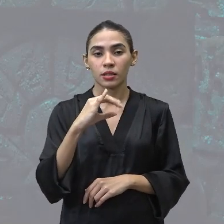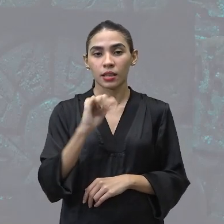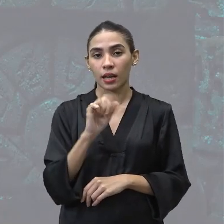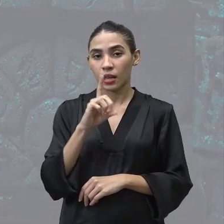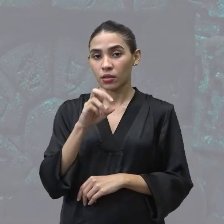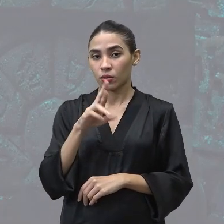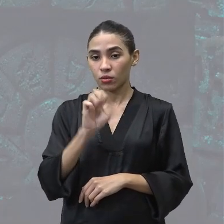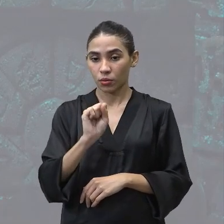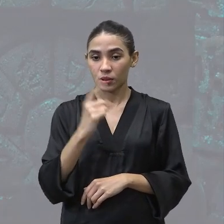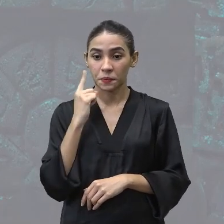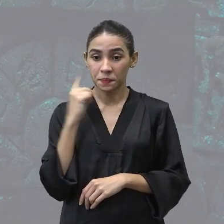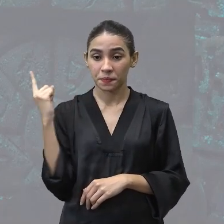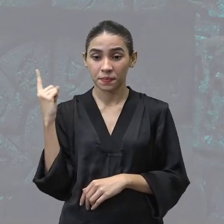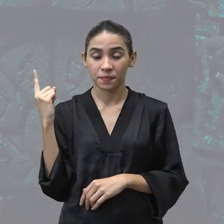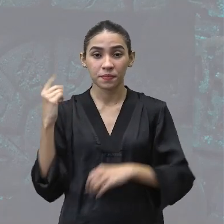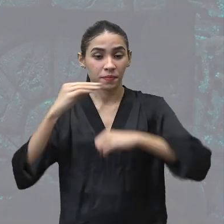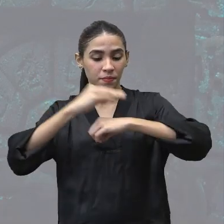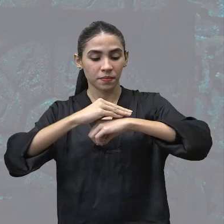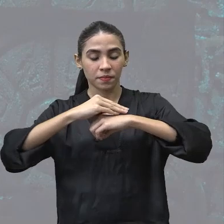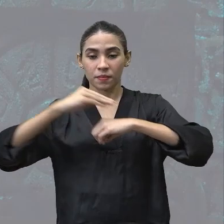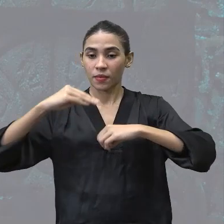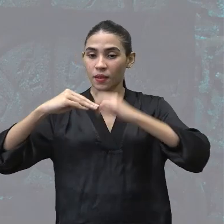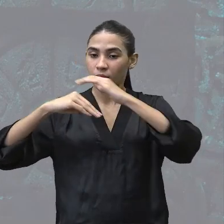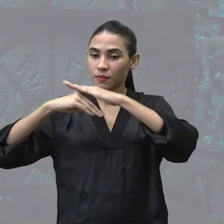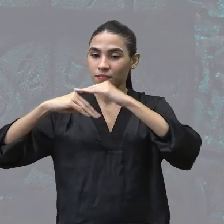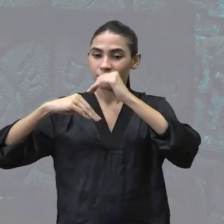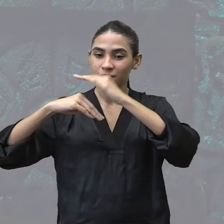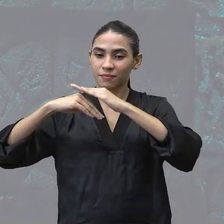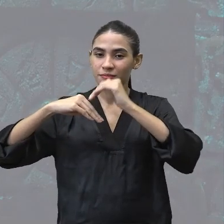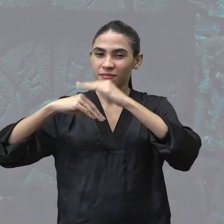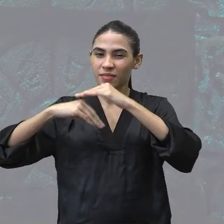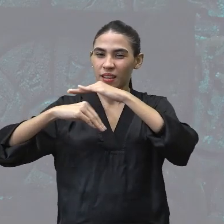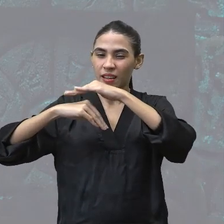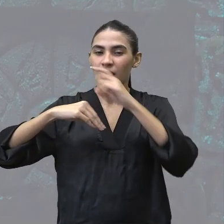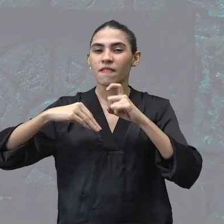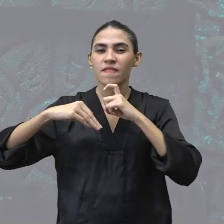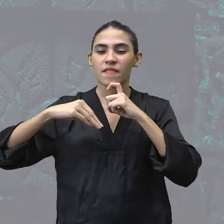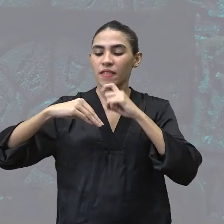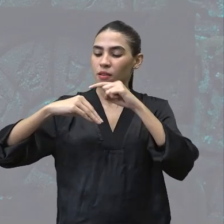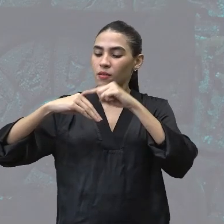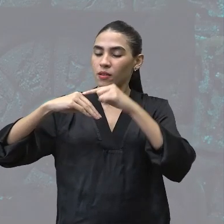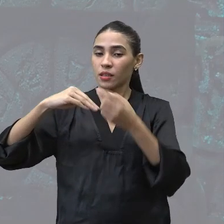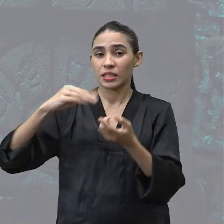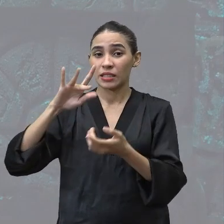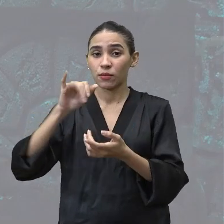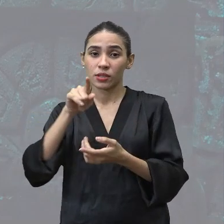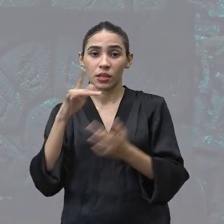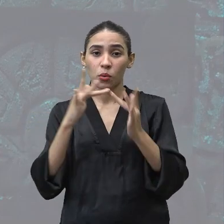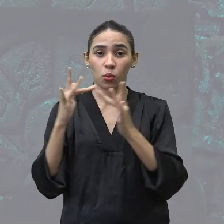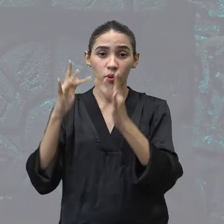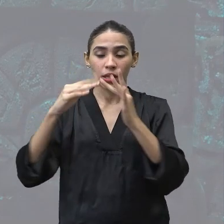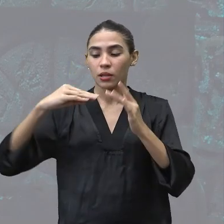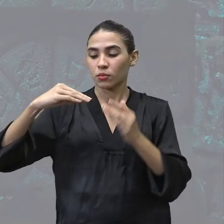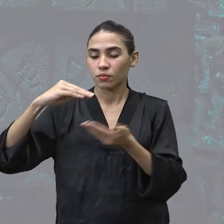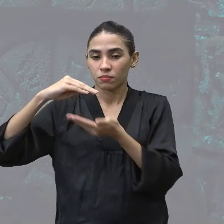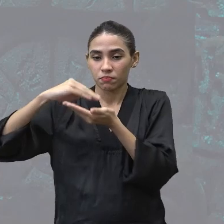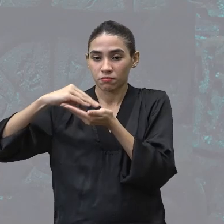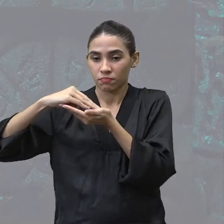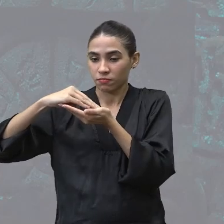bichinho tem um aspecto assim pegajoso, frio, para quem já teve contato com ele, né? Frio,